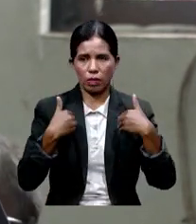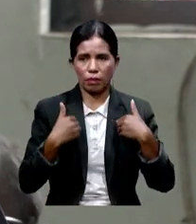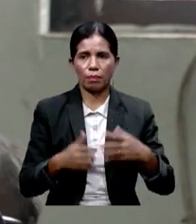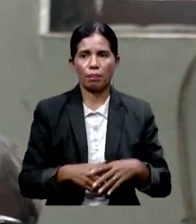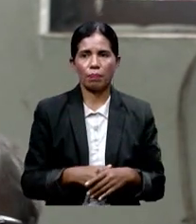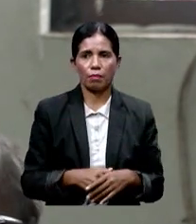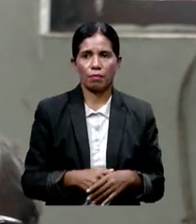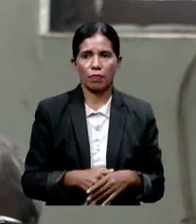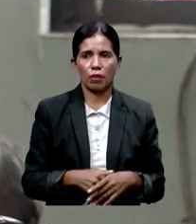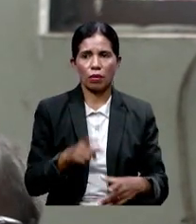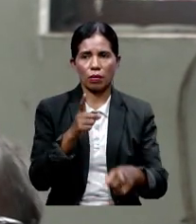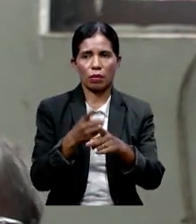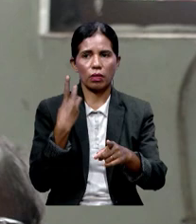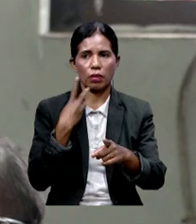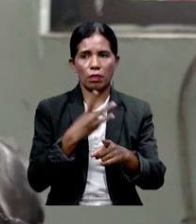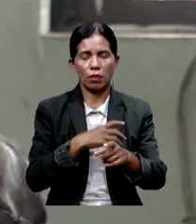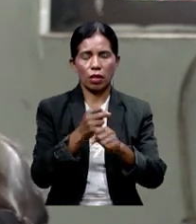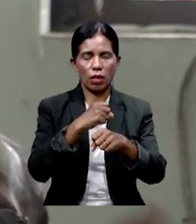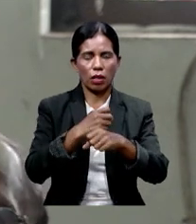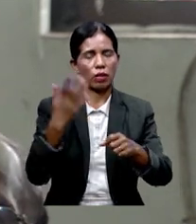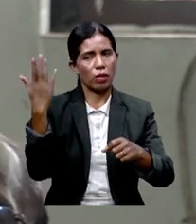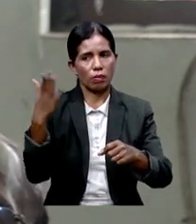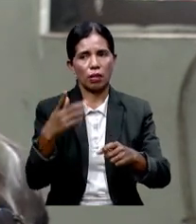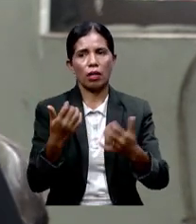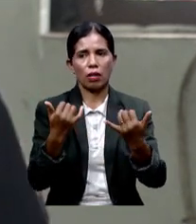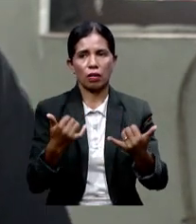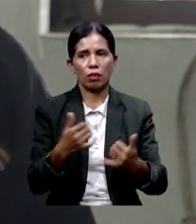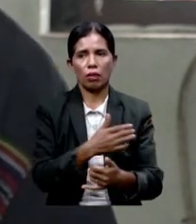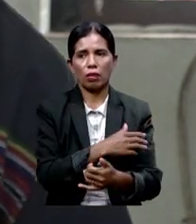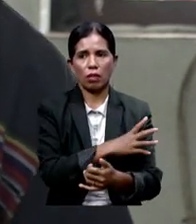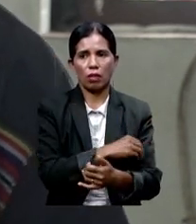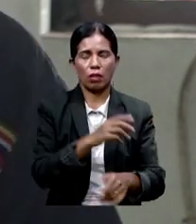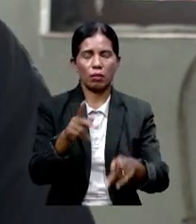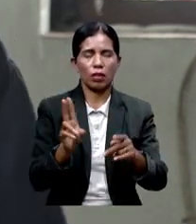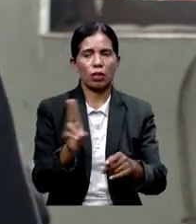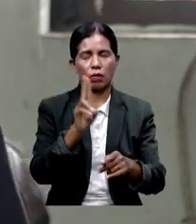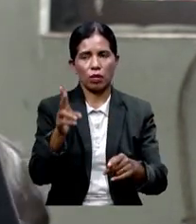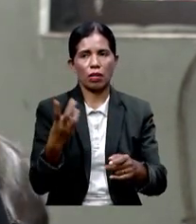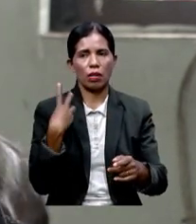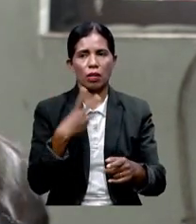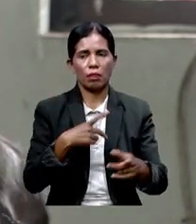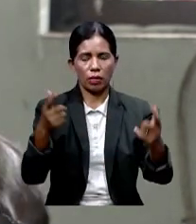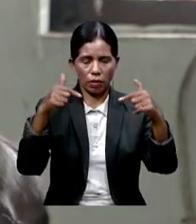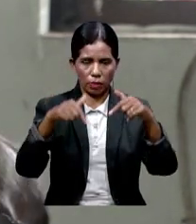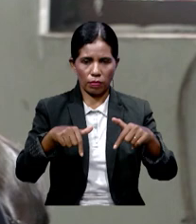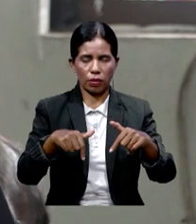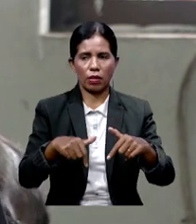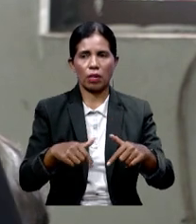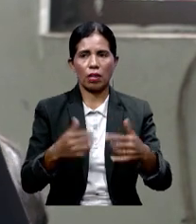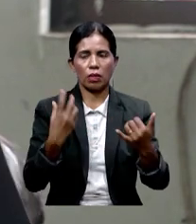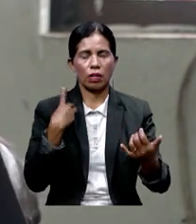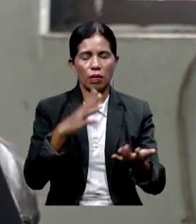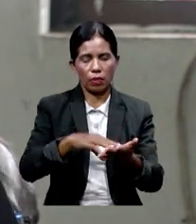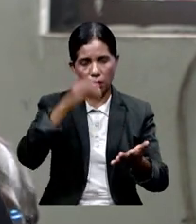cidade. Por isso, a minha sua, vamos agora para a tecnologia usa, então a gente não vai fazer, né? Então agora a usa muito